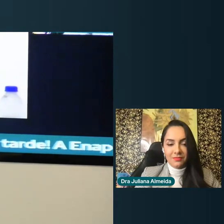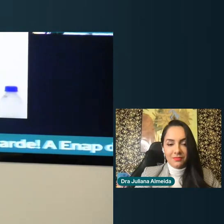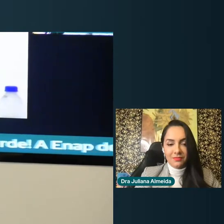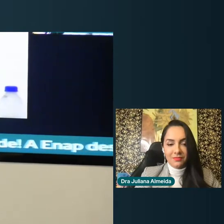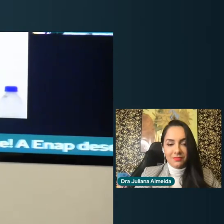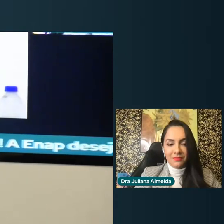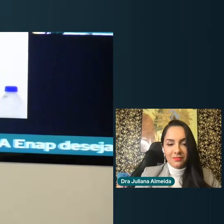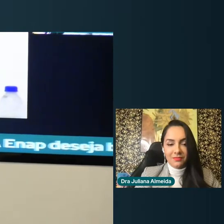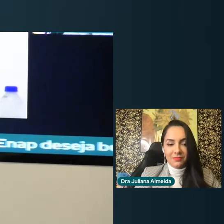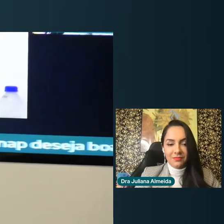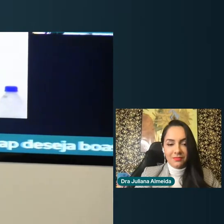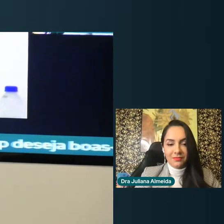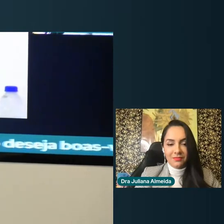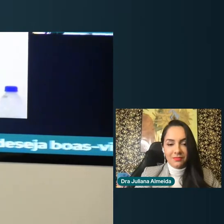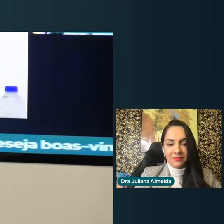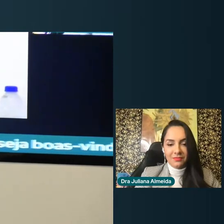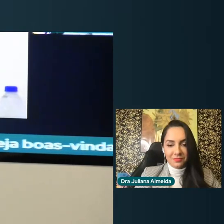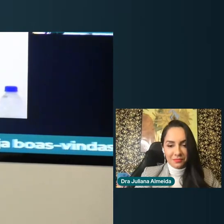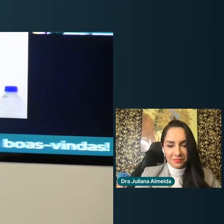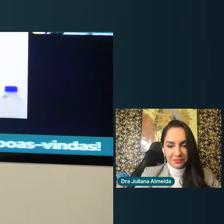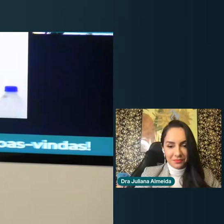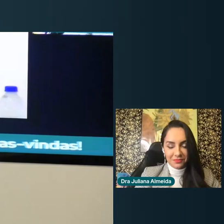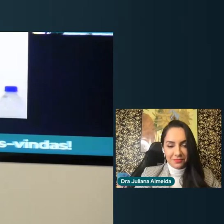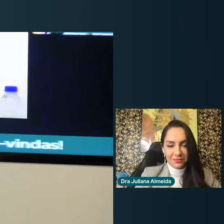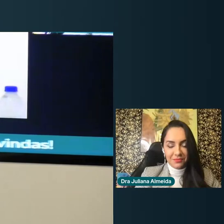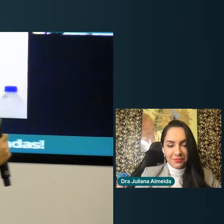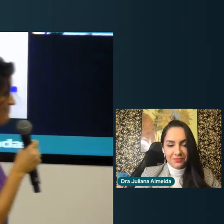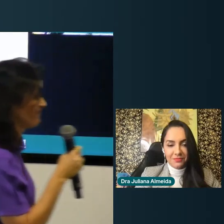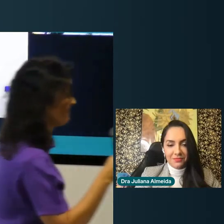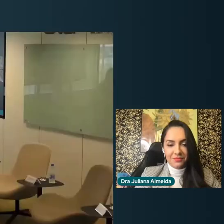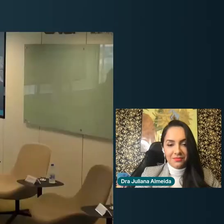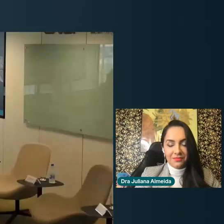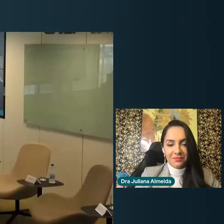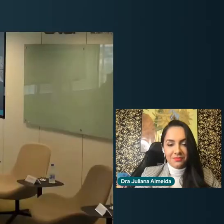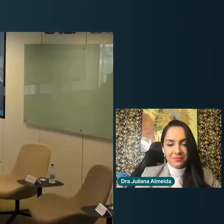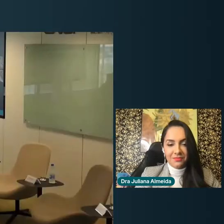ausentar depois da fala dela, eu passo a palavra para vocês, Tér.